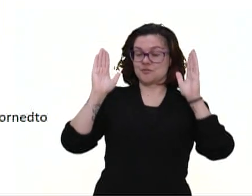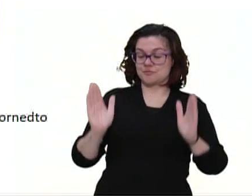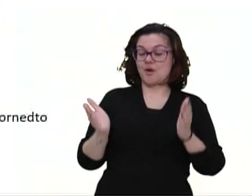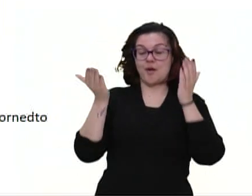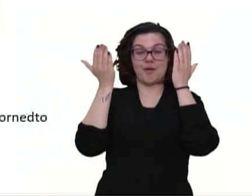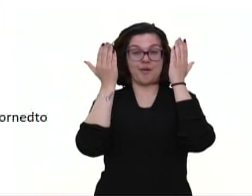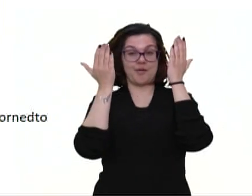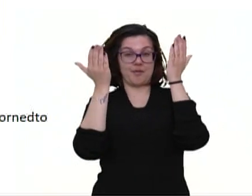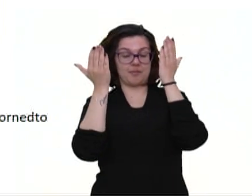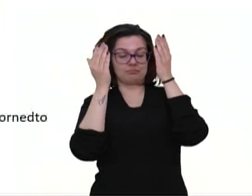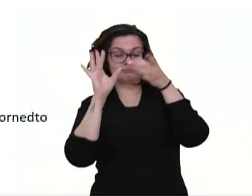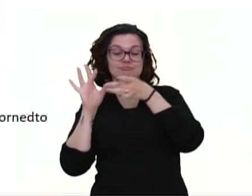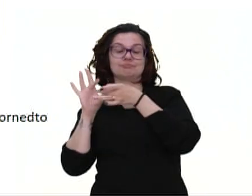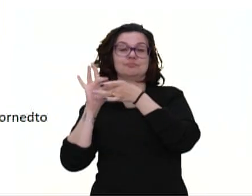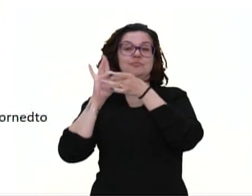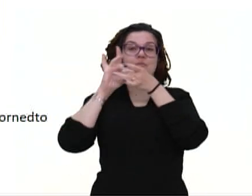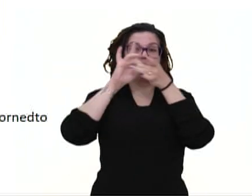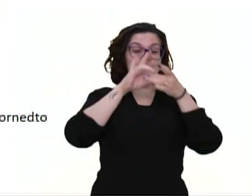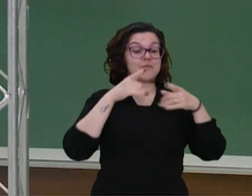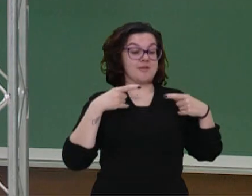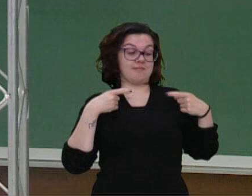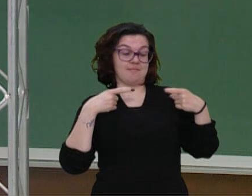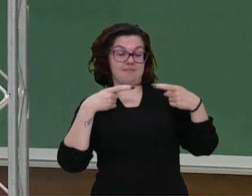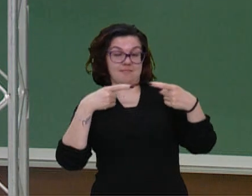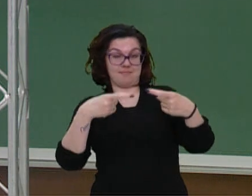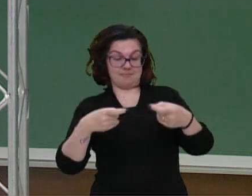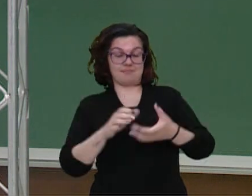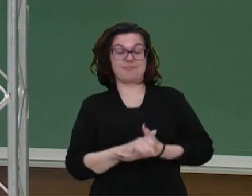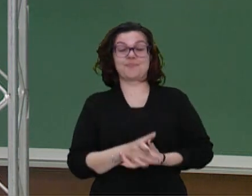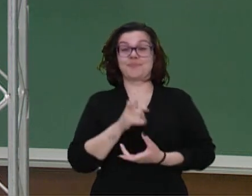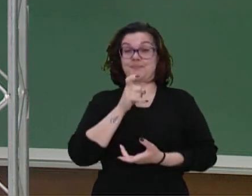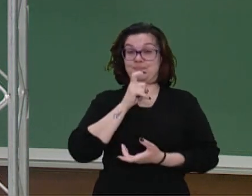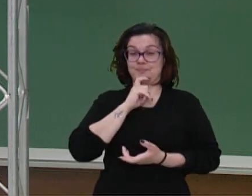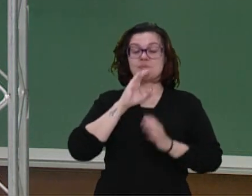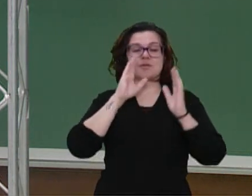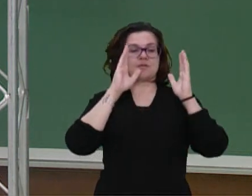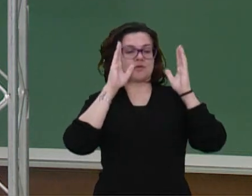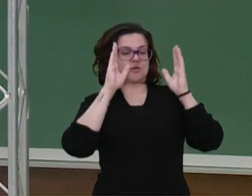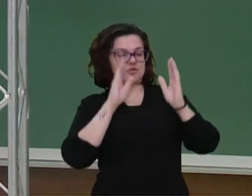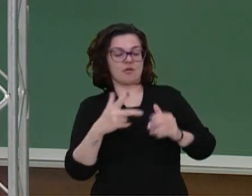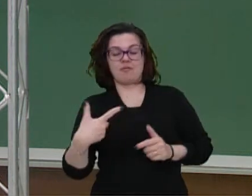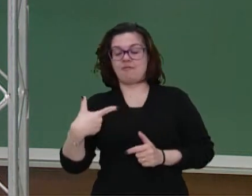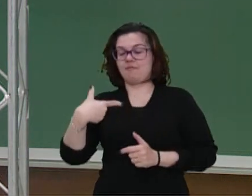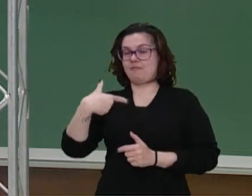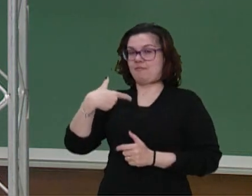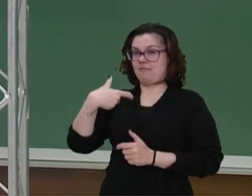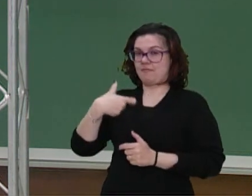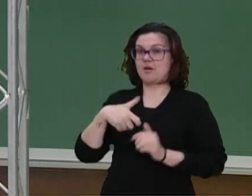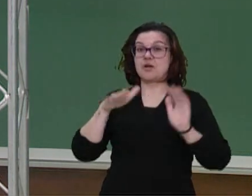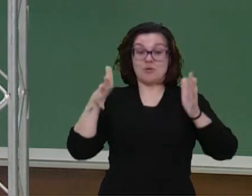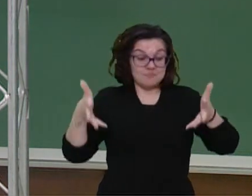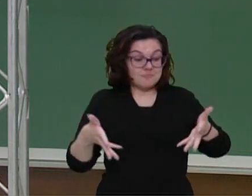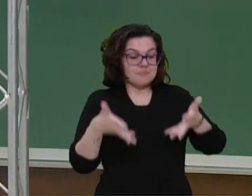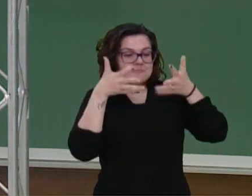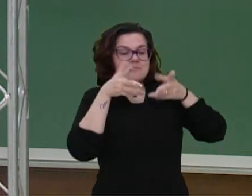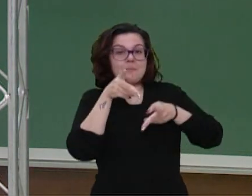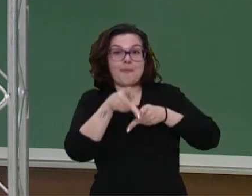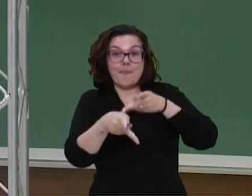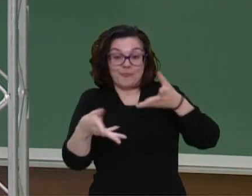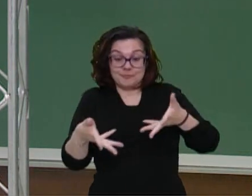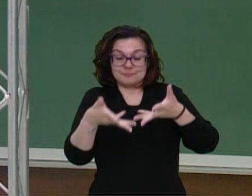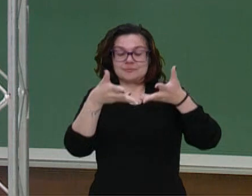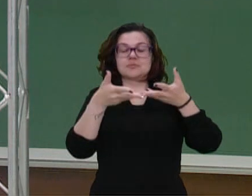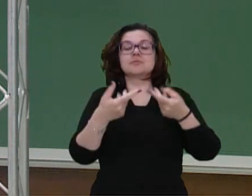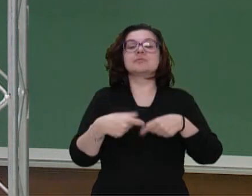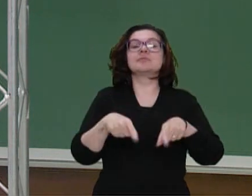dentro desse contexto da Guerra Fria, nós já vimos o Vargas, vimos um pouco do populismo nas aulas